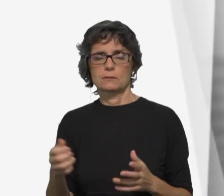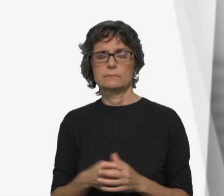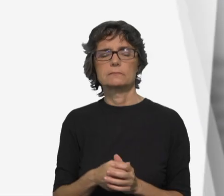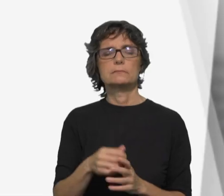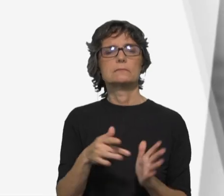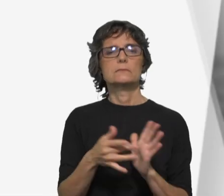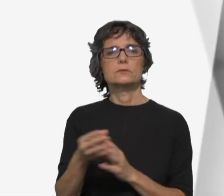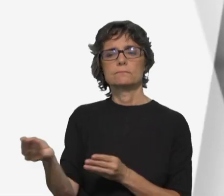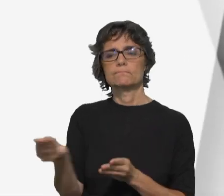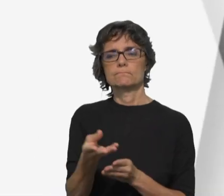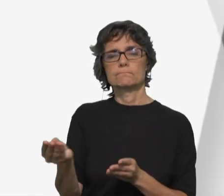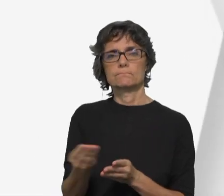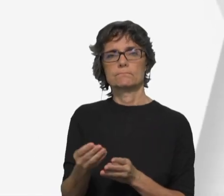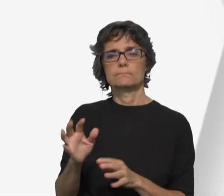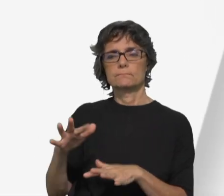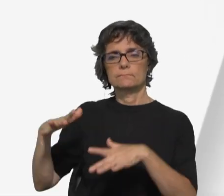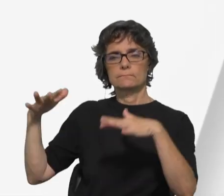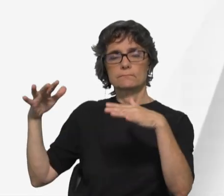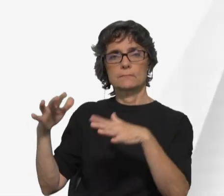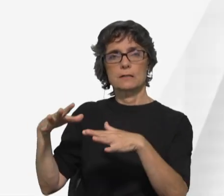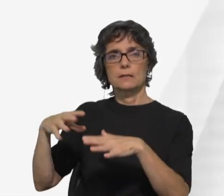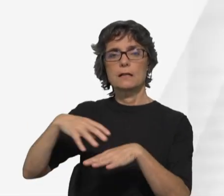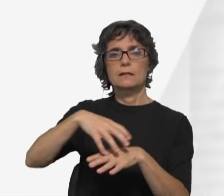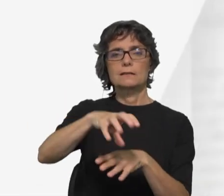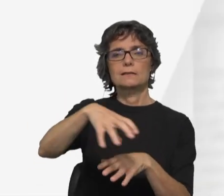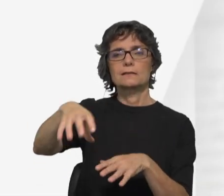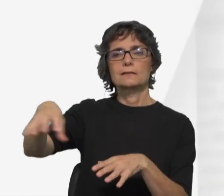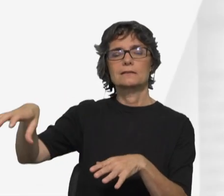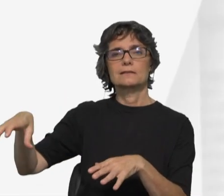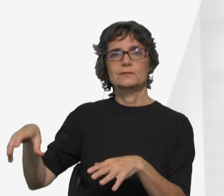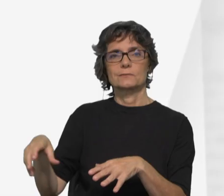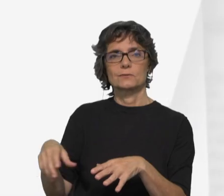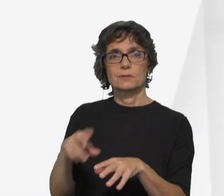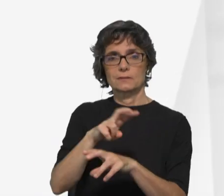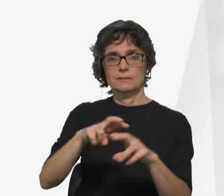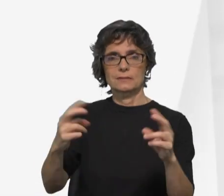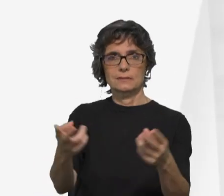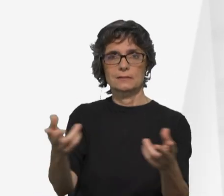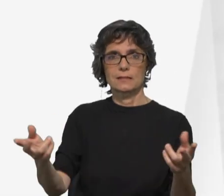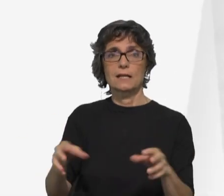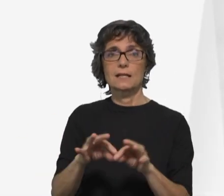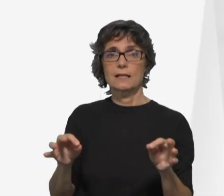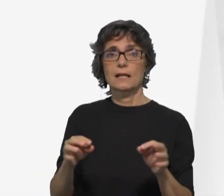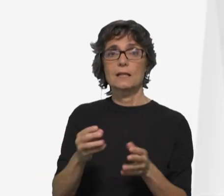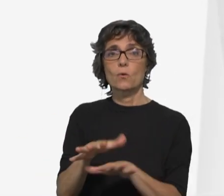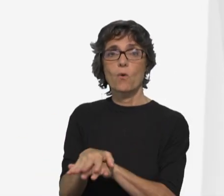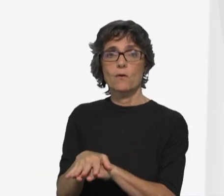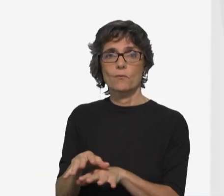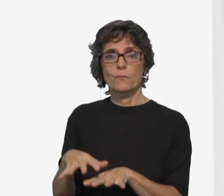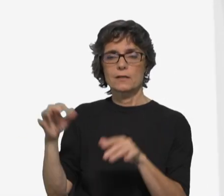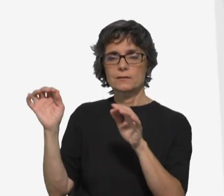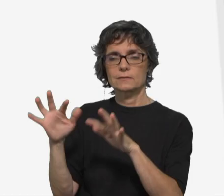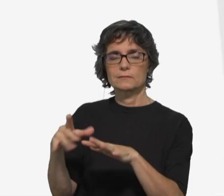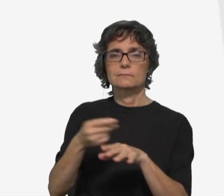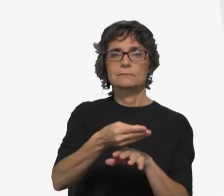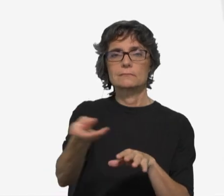os pães, deu graças e distribuiu-os aos que estavam sentados, fazendo o mesmo com os peixes, e